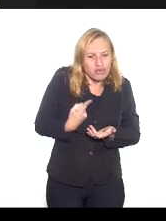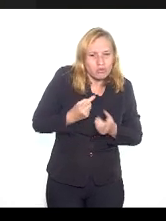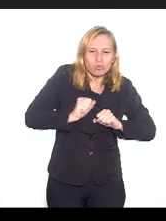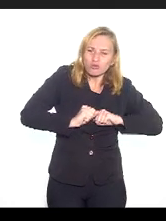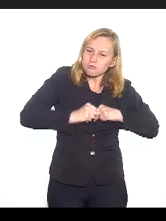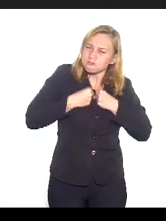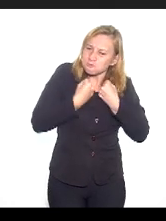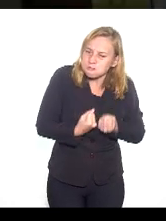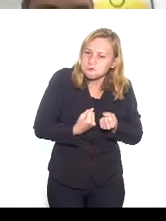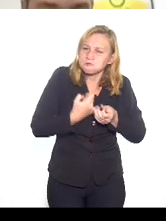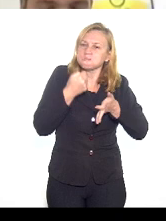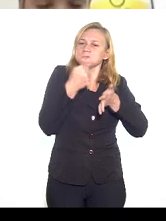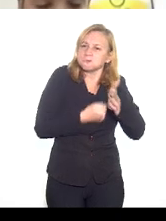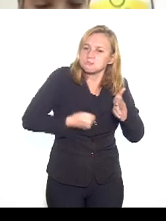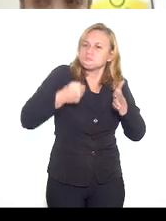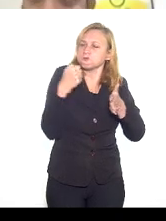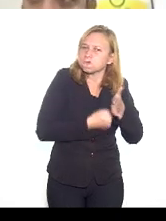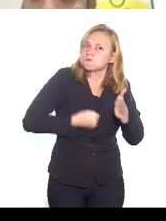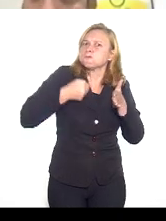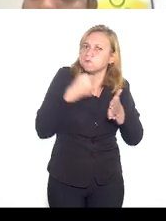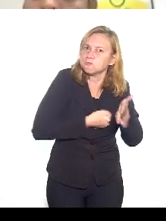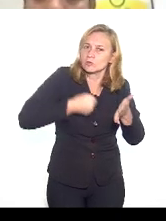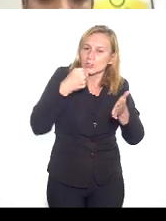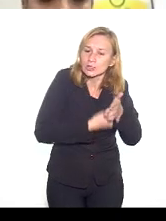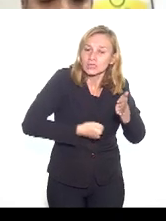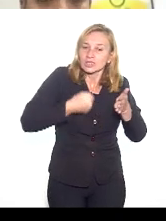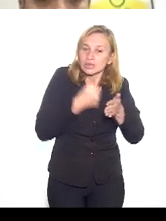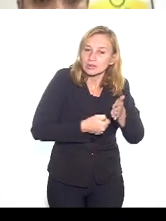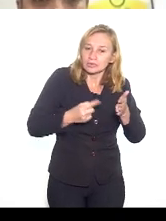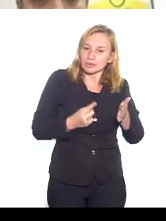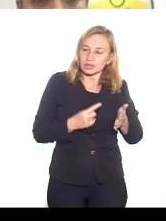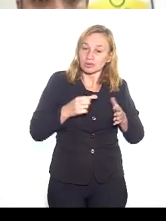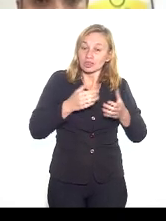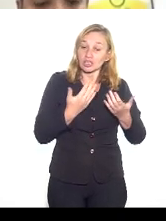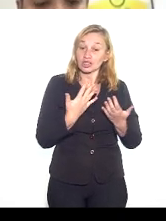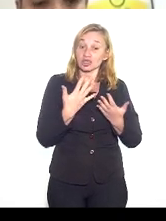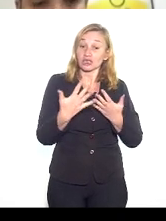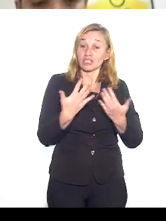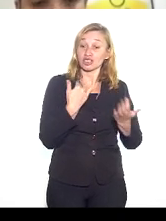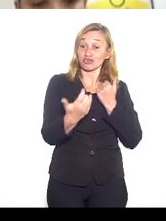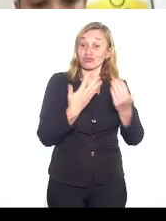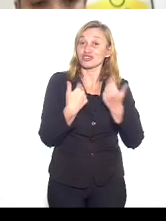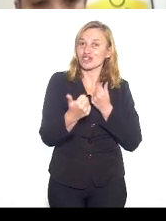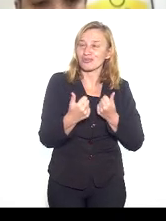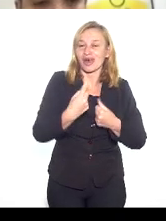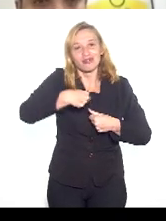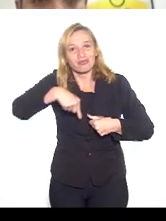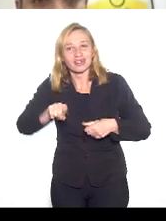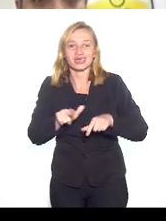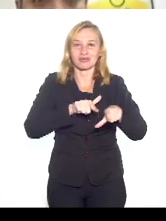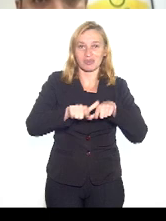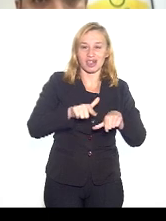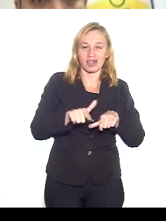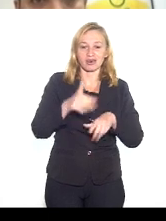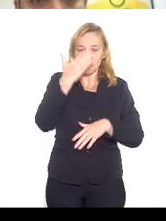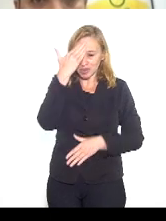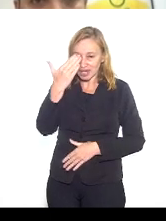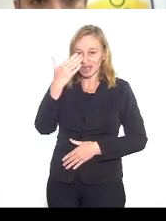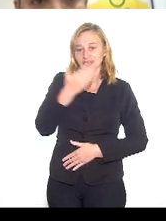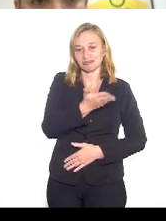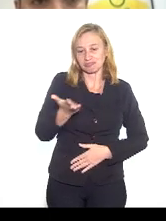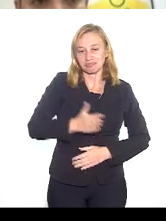Nós estamos vindo aí nessa batida para as nossas convocações. E é isso. Muito obrigado,